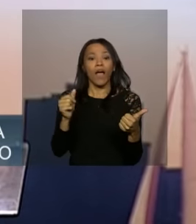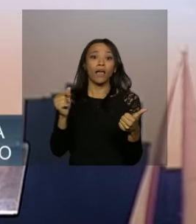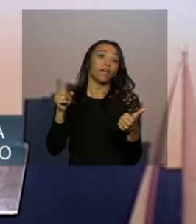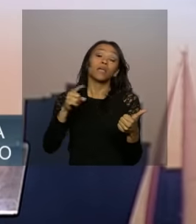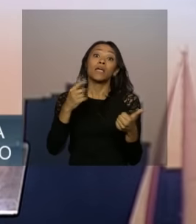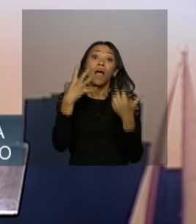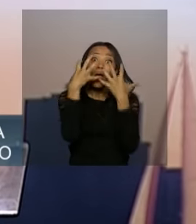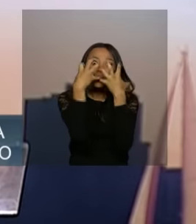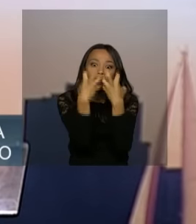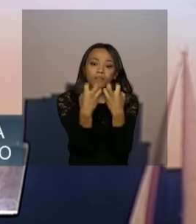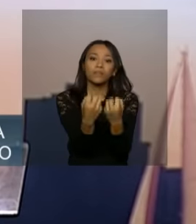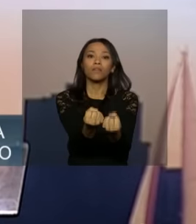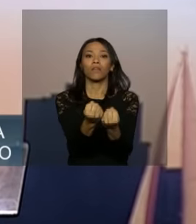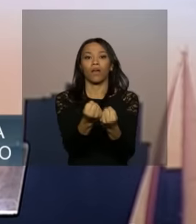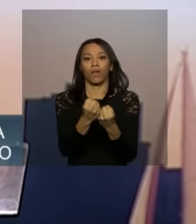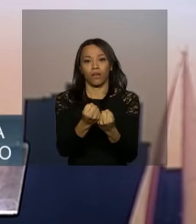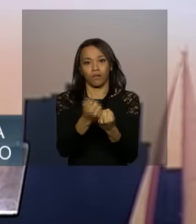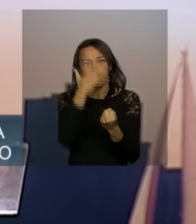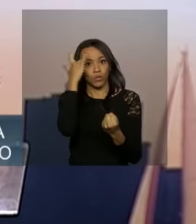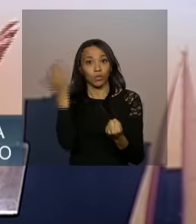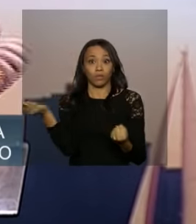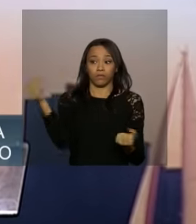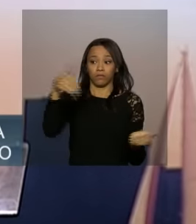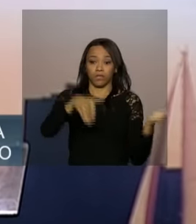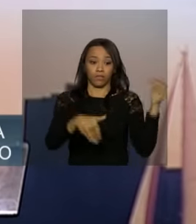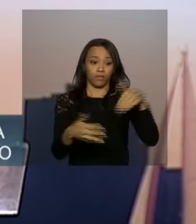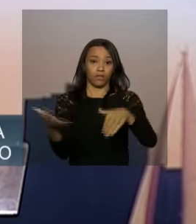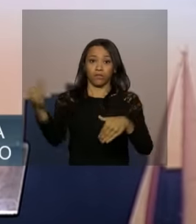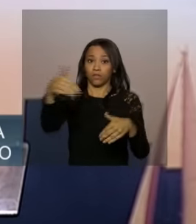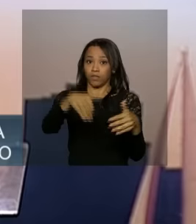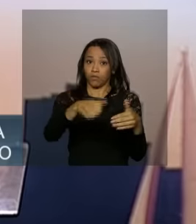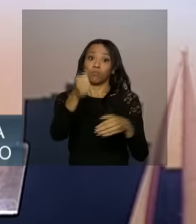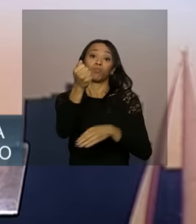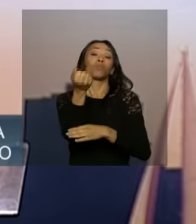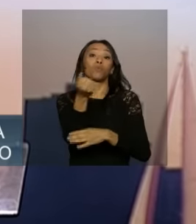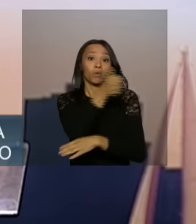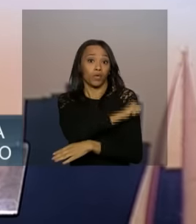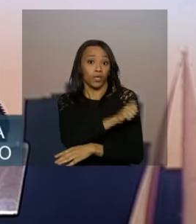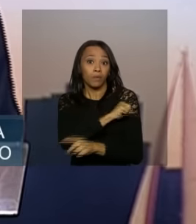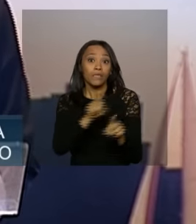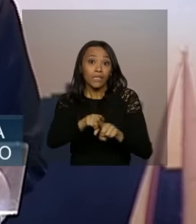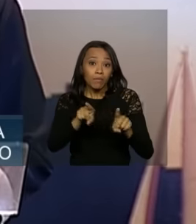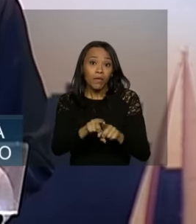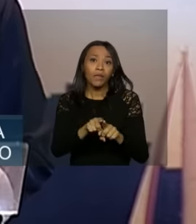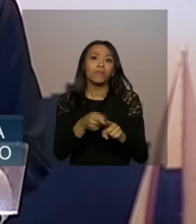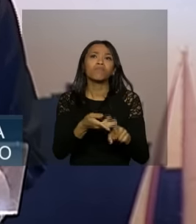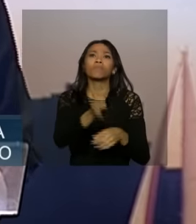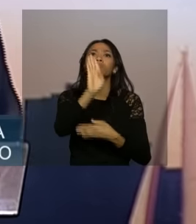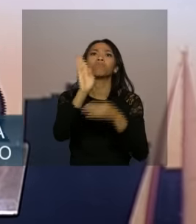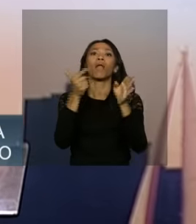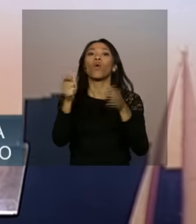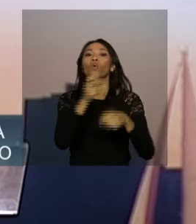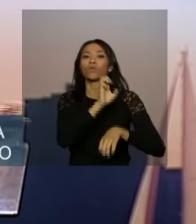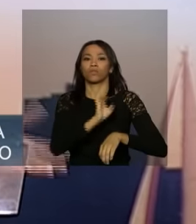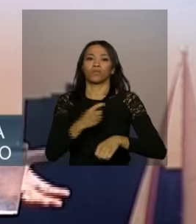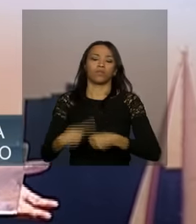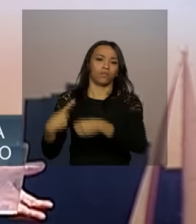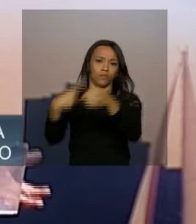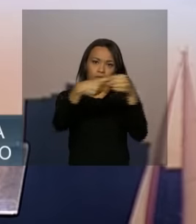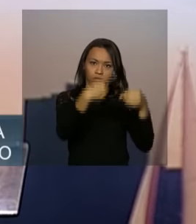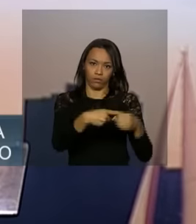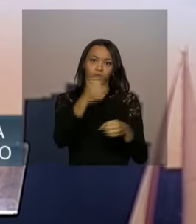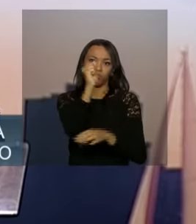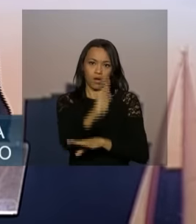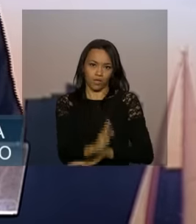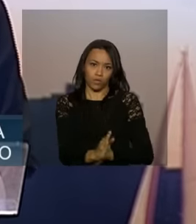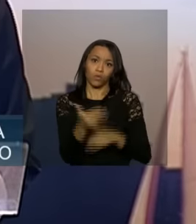atraiamos turistas para outros destinos dentro do Brasil. E essa é a ideia. Tanto durante os